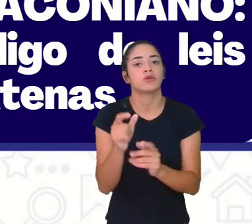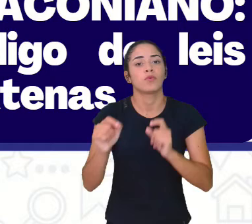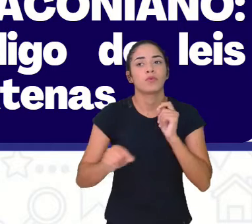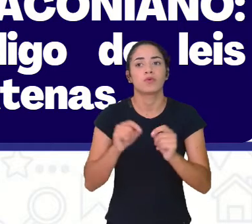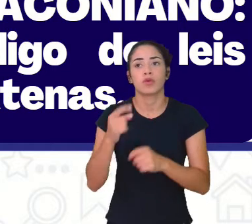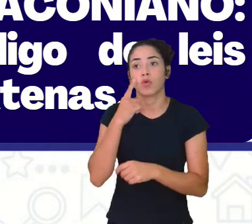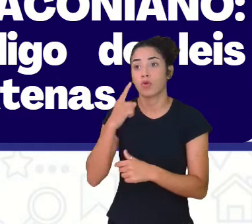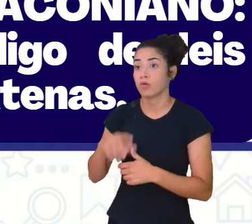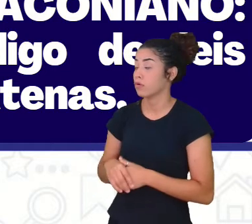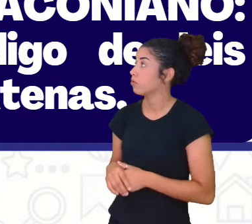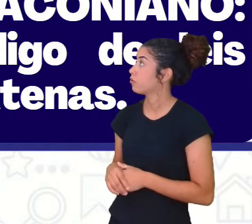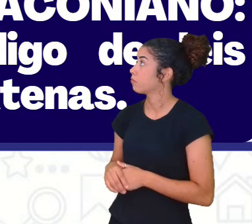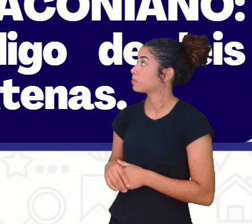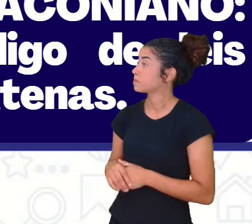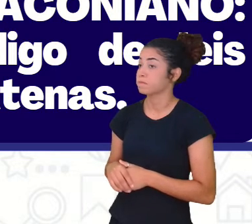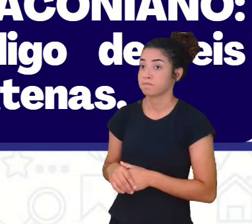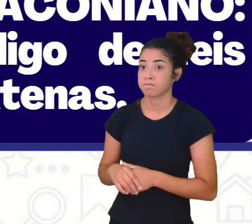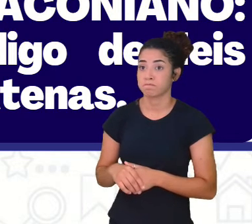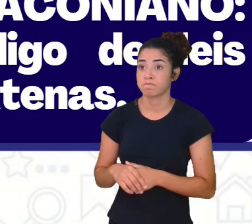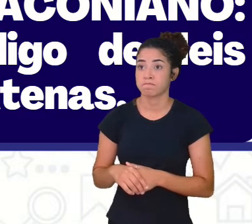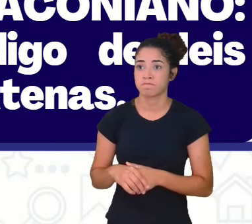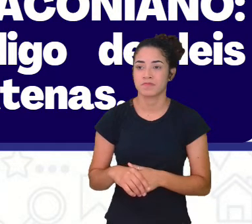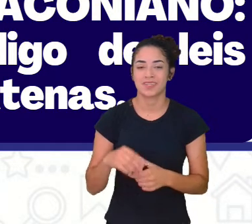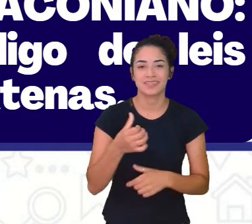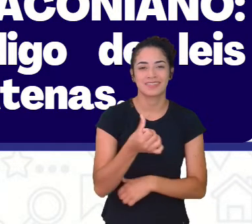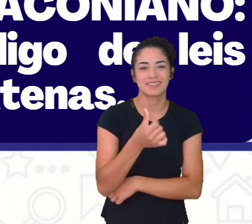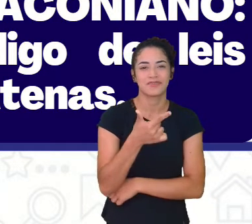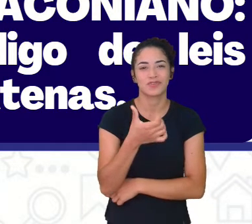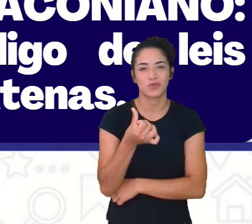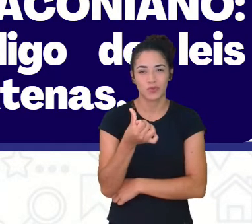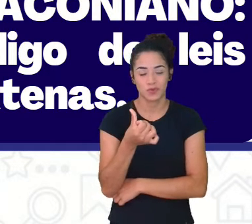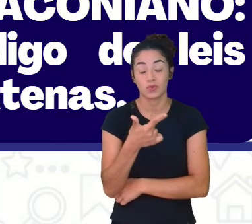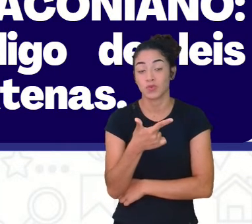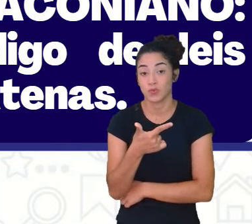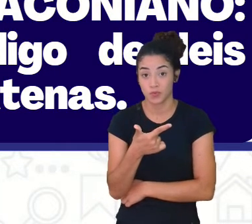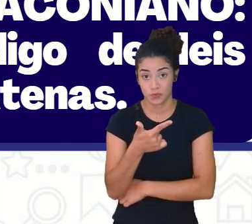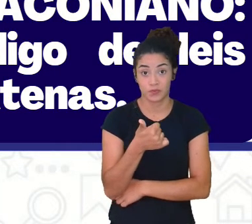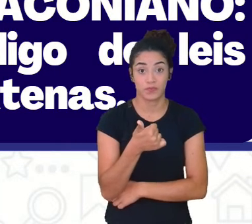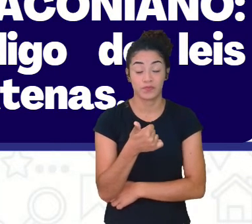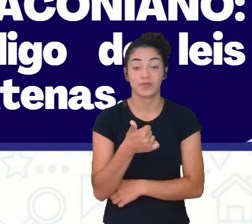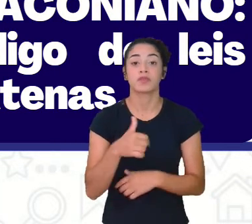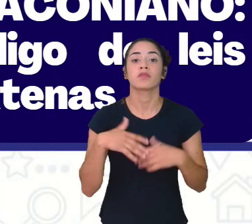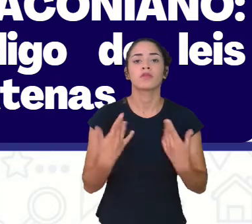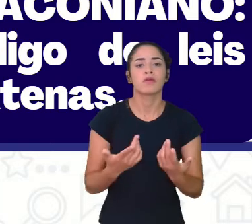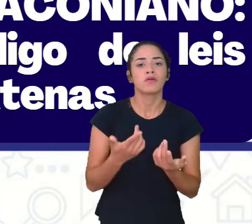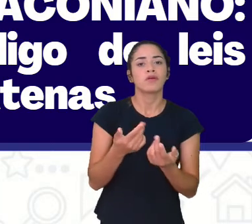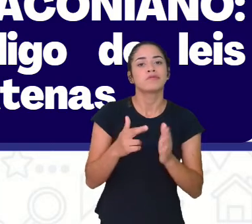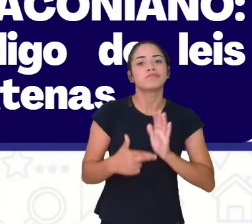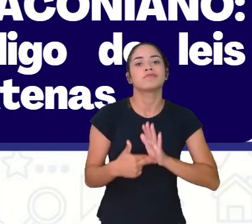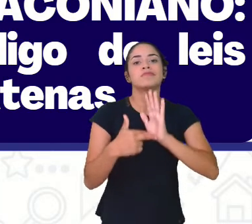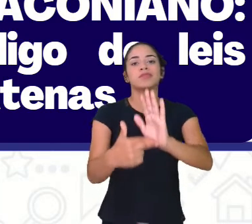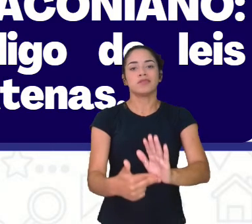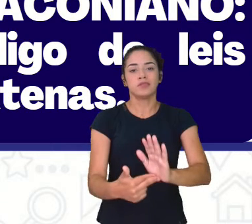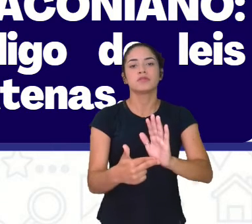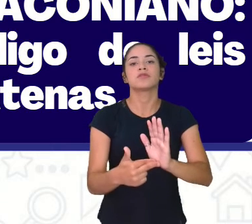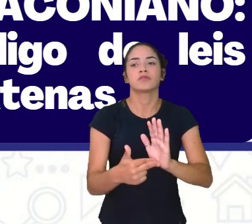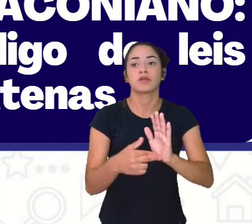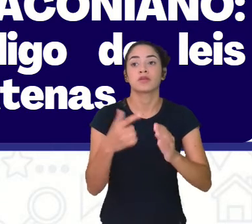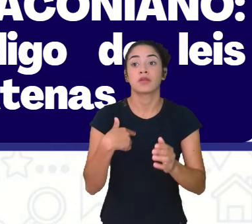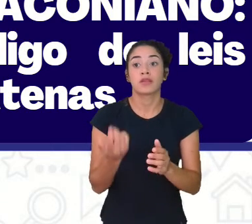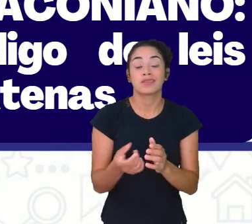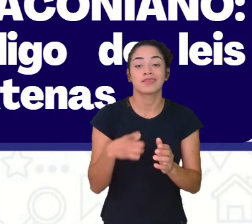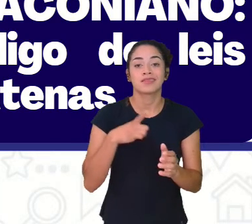legislador Drácon, né? 621 a.C., representante dos Eupátrios. Então, ele estabelece aí um código